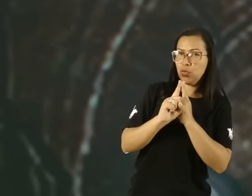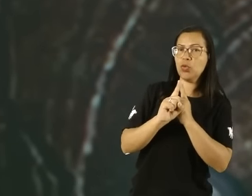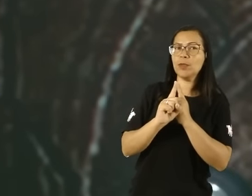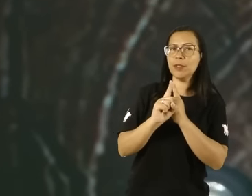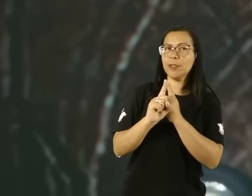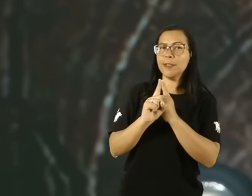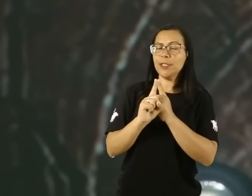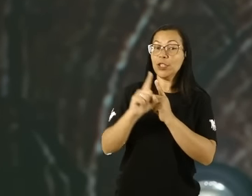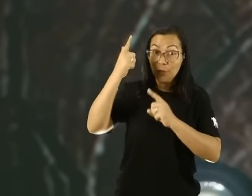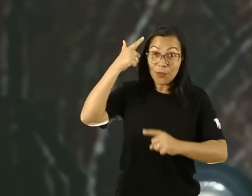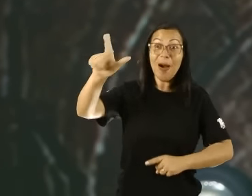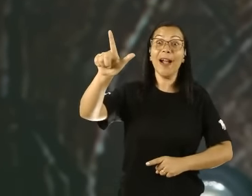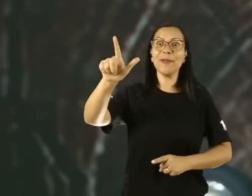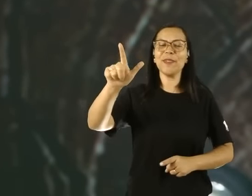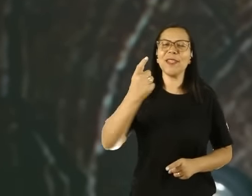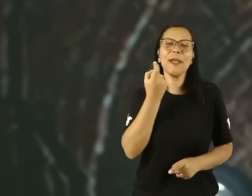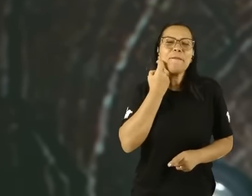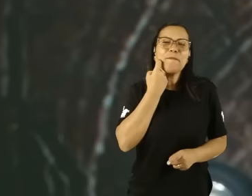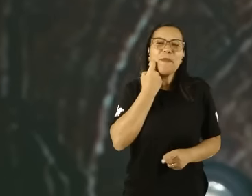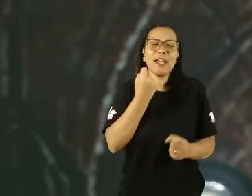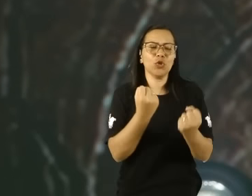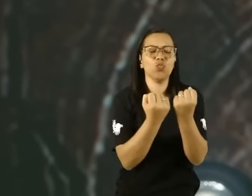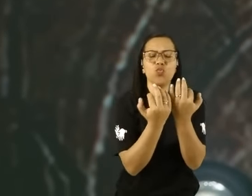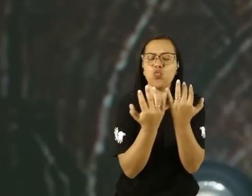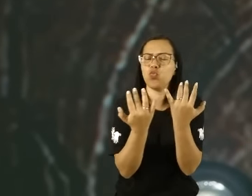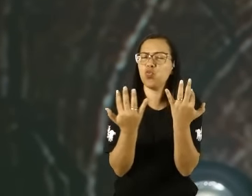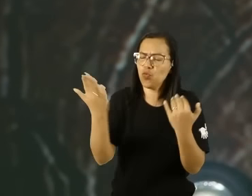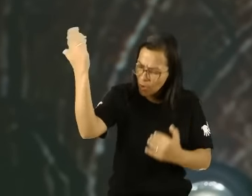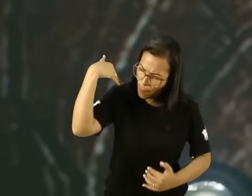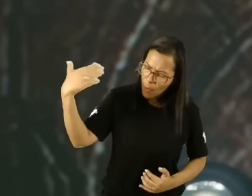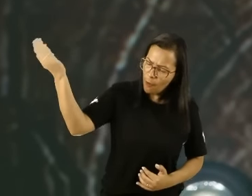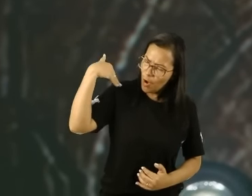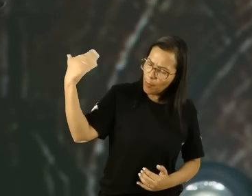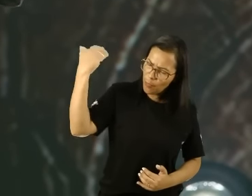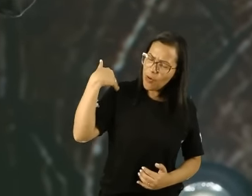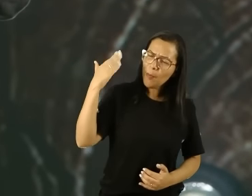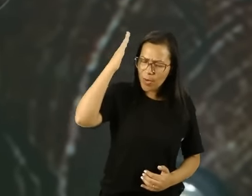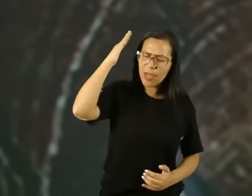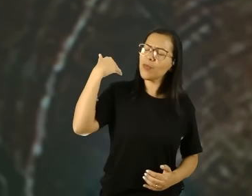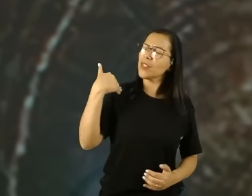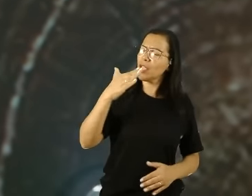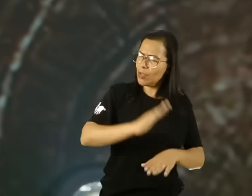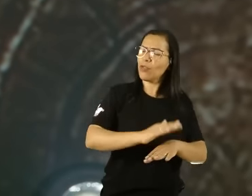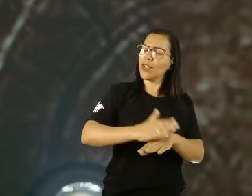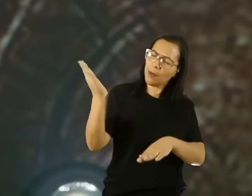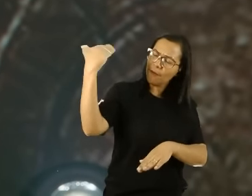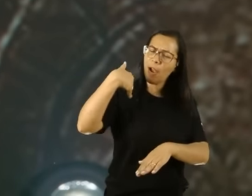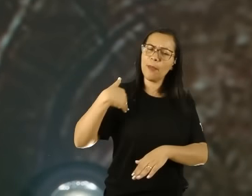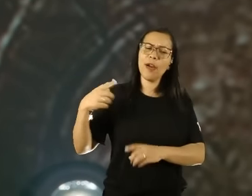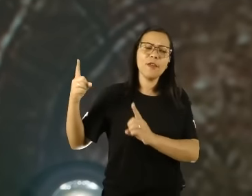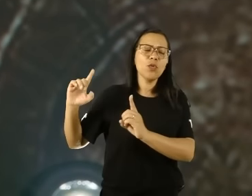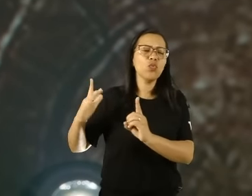já, a gente vai comer muito. Só que aí joga a rede, não pega nada, joga a rede, não pega nada. Pedro sabe que